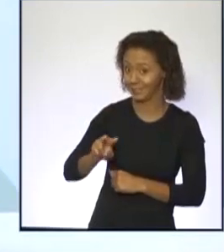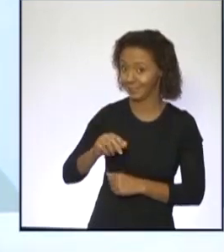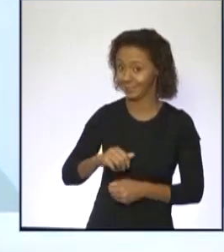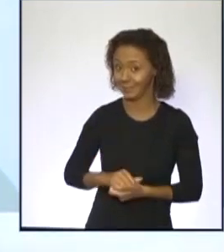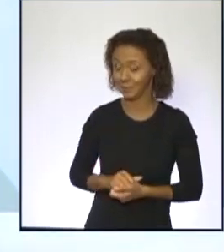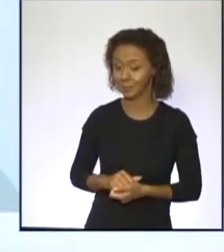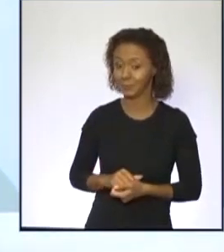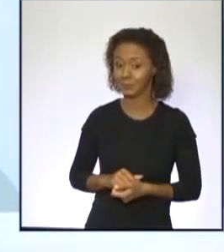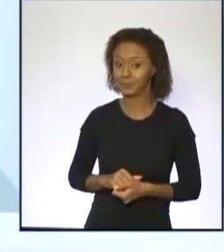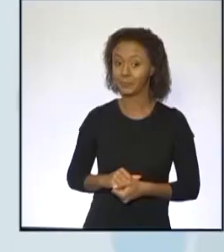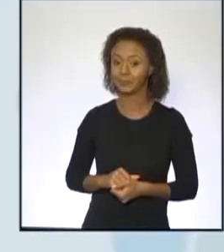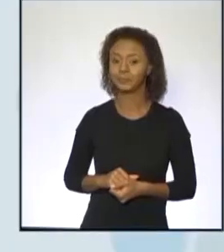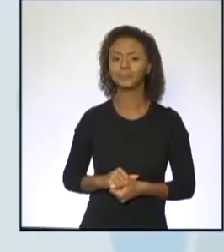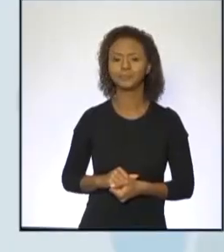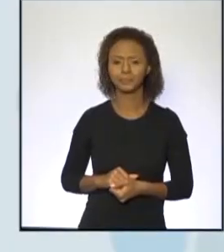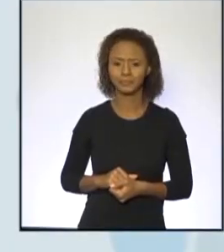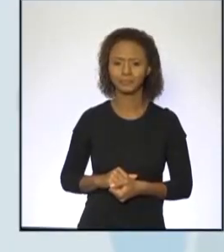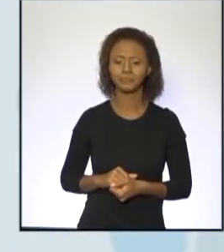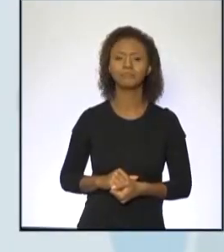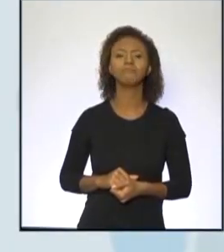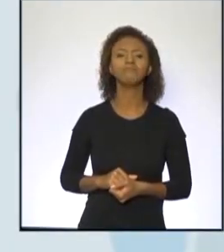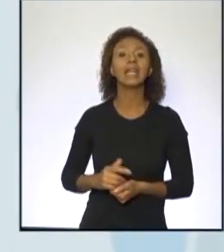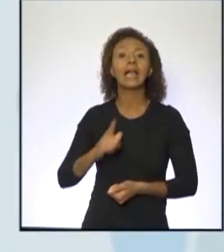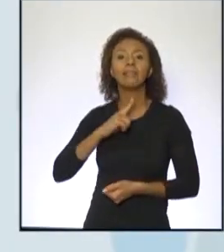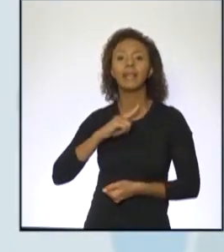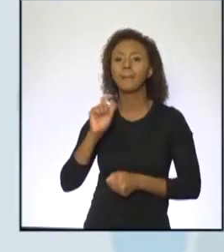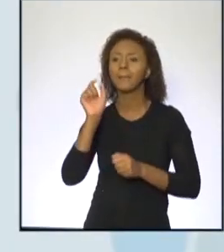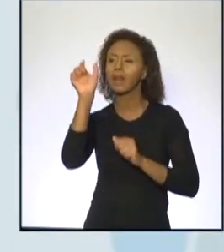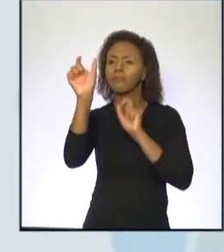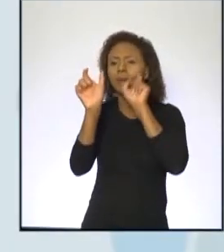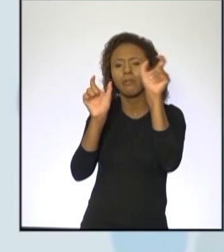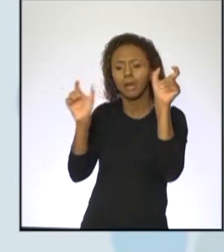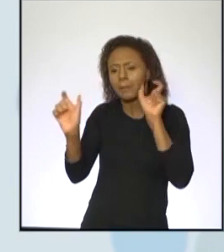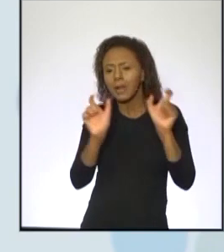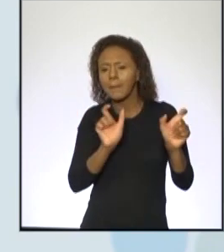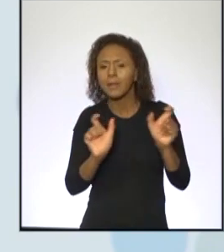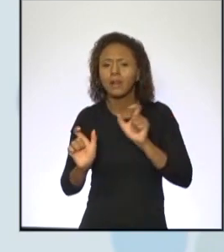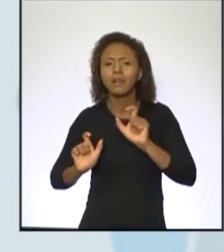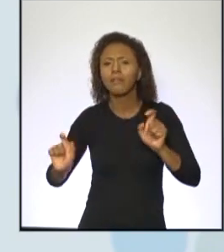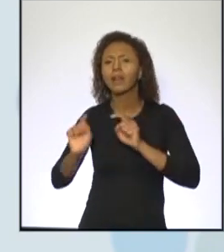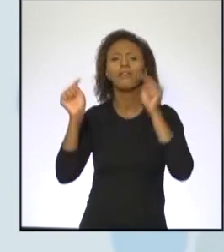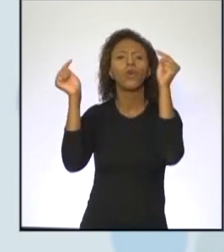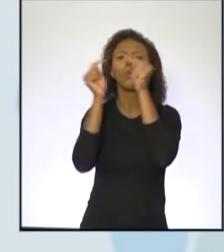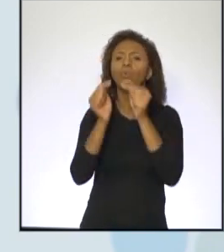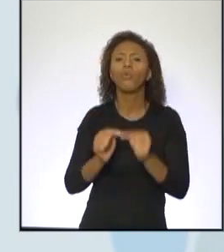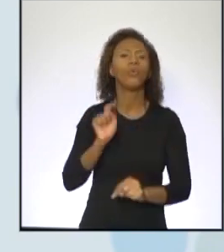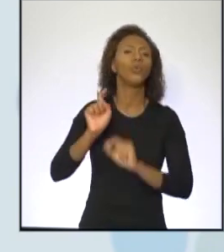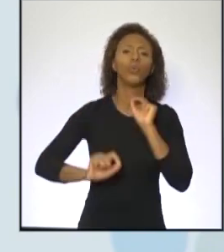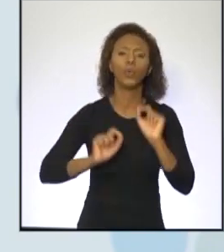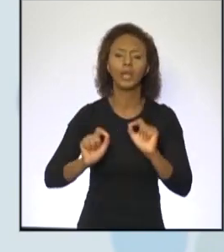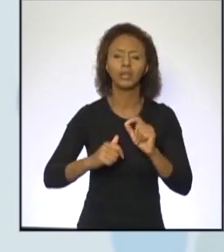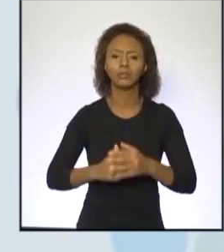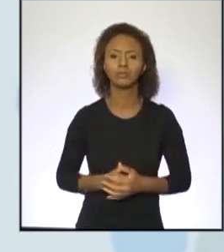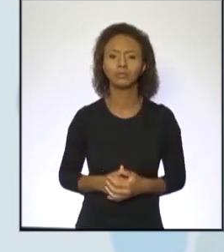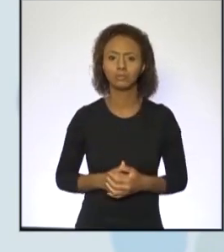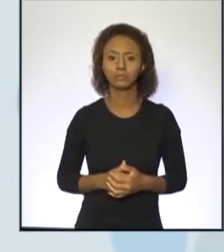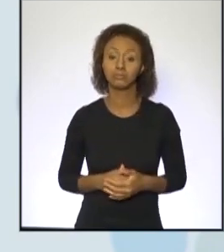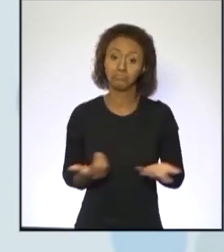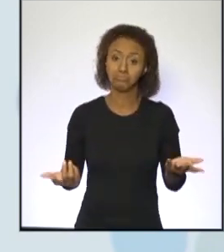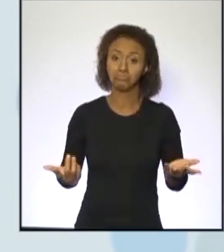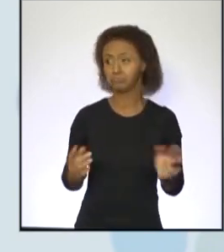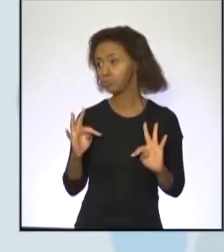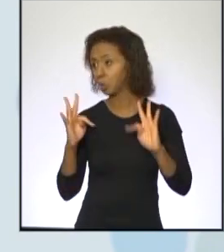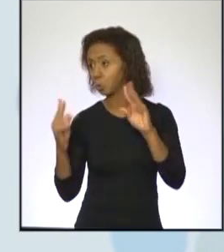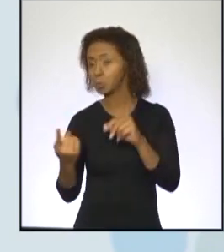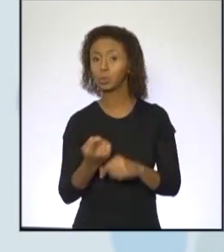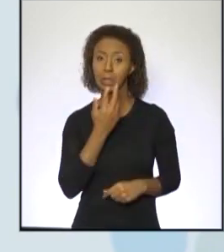Vamos lá. O que, então, esse conjunto de palavras tem em comum? Ué, todas elas são escritas em inglês.